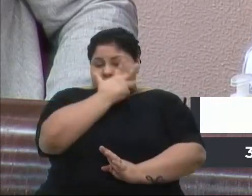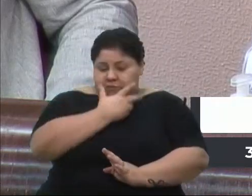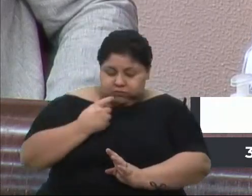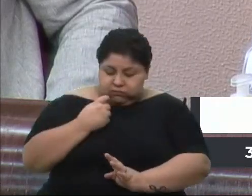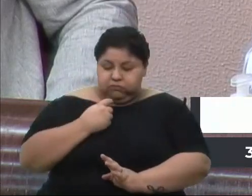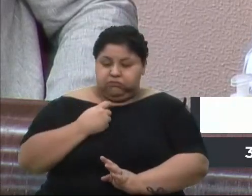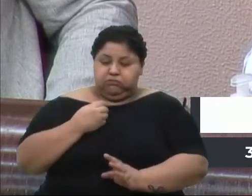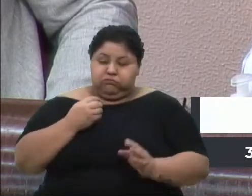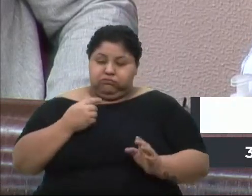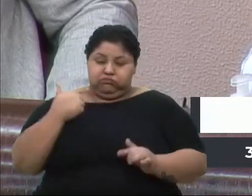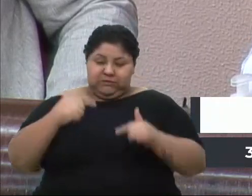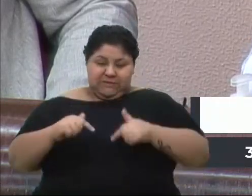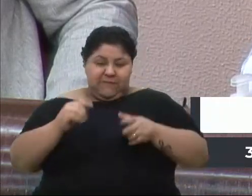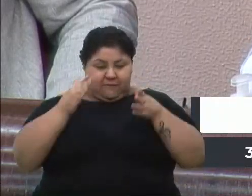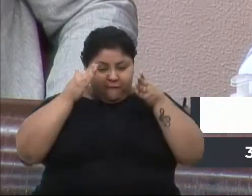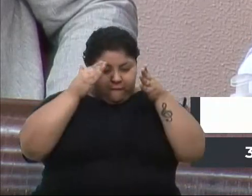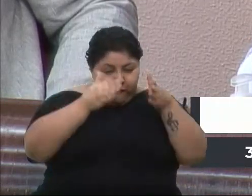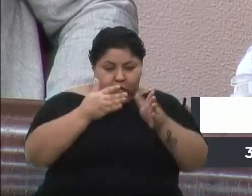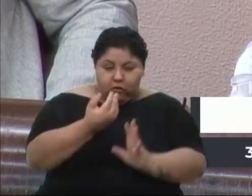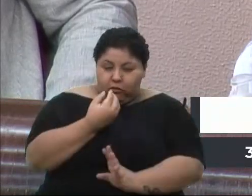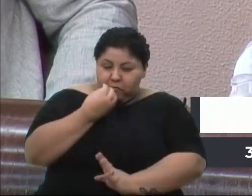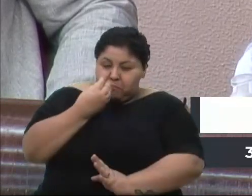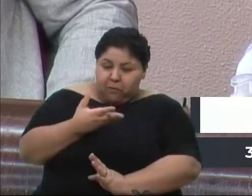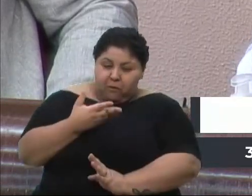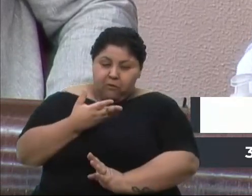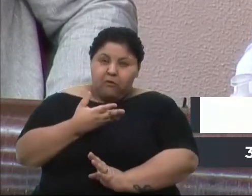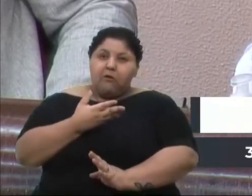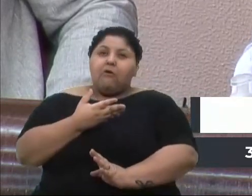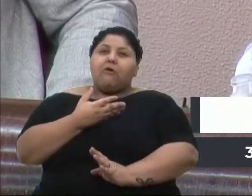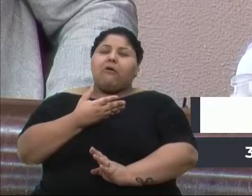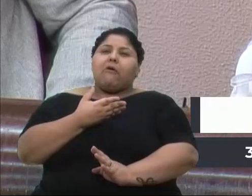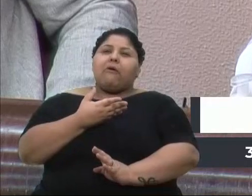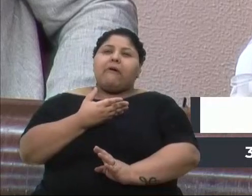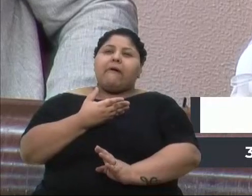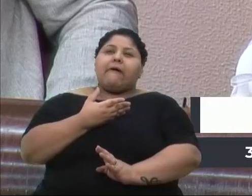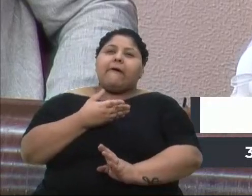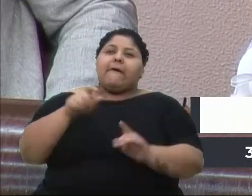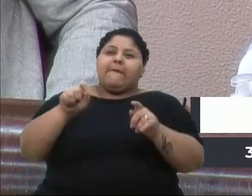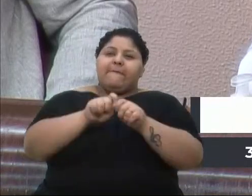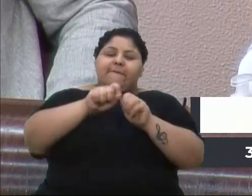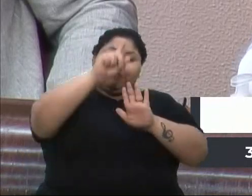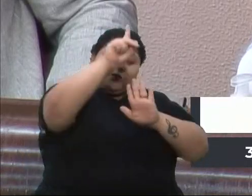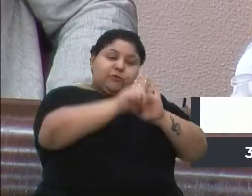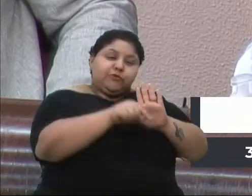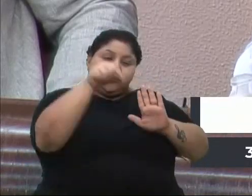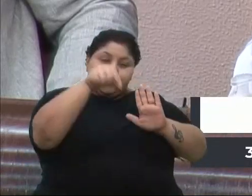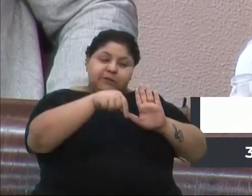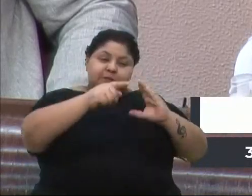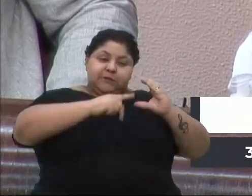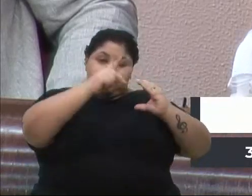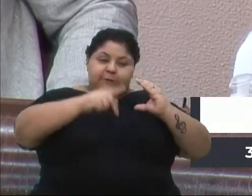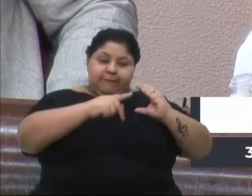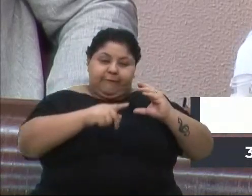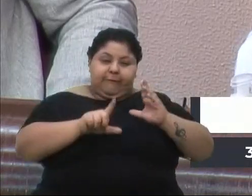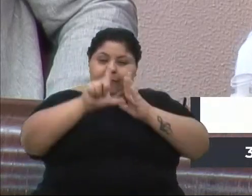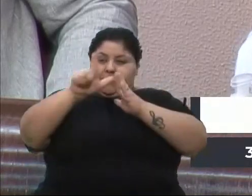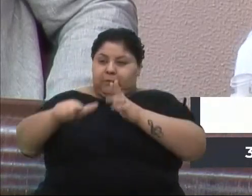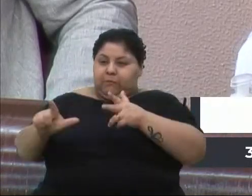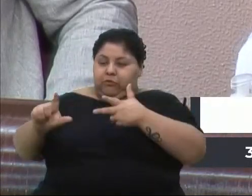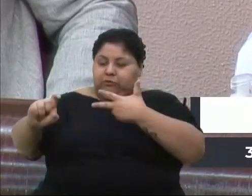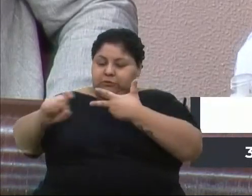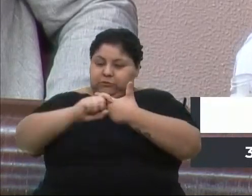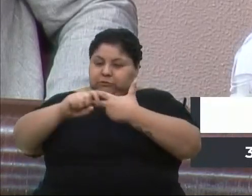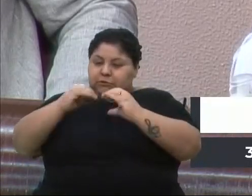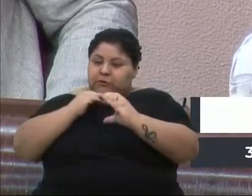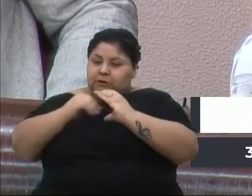e aqui, quando vinha, o senhor fez os projetos aqui na casa, que o executivo encaminhou, ele vibrava